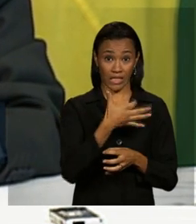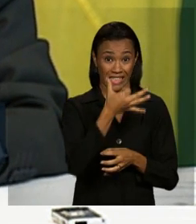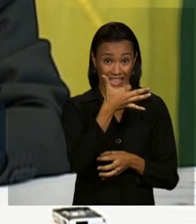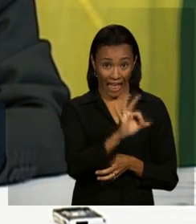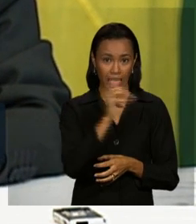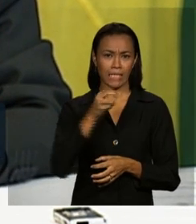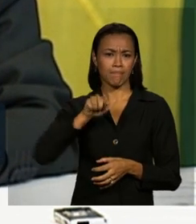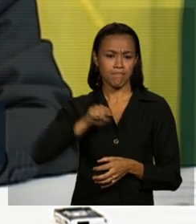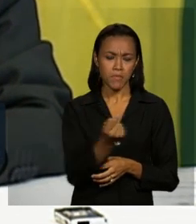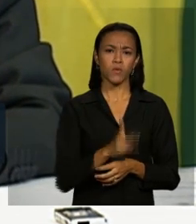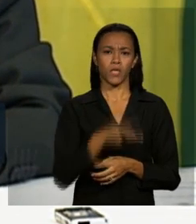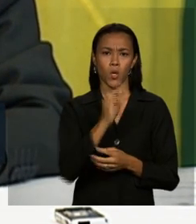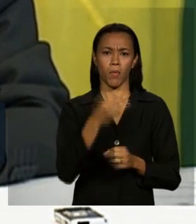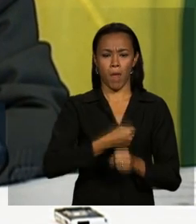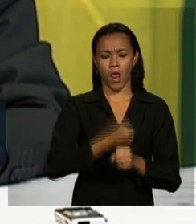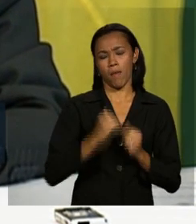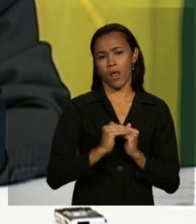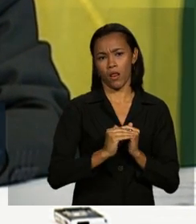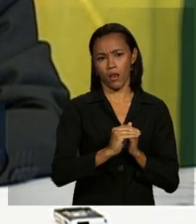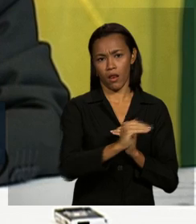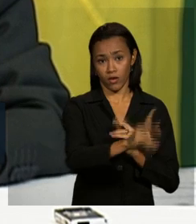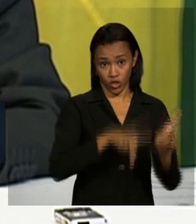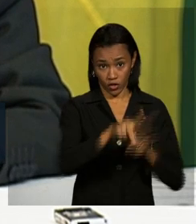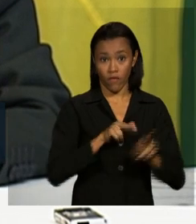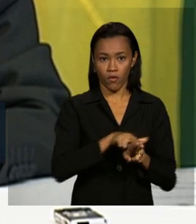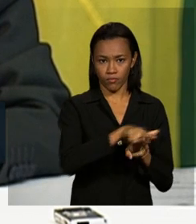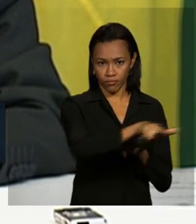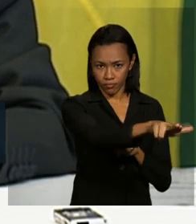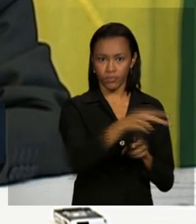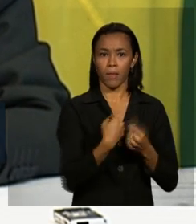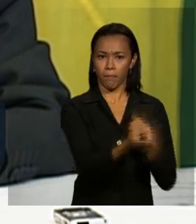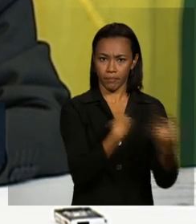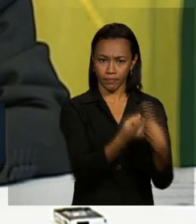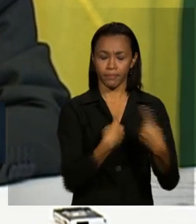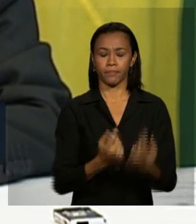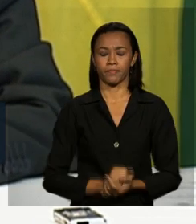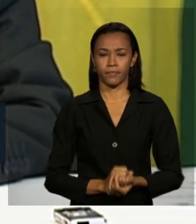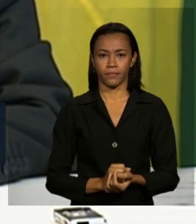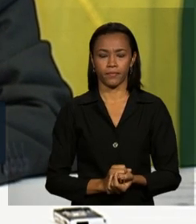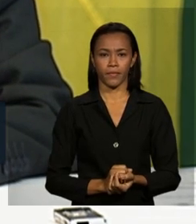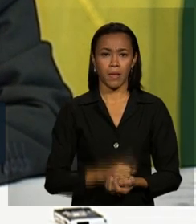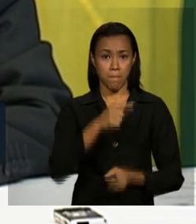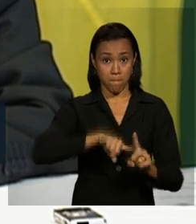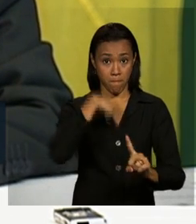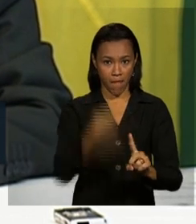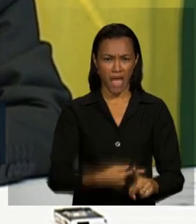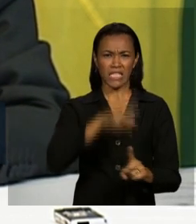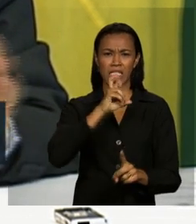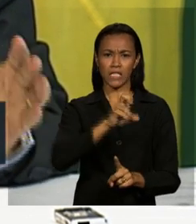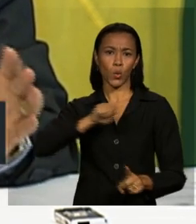Km de ferrovias que serão construídos mais os